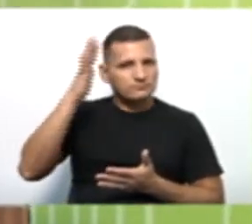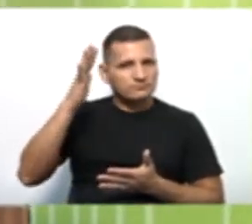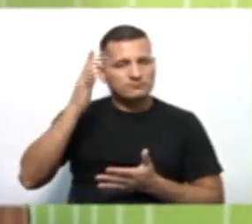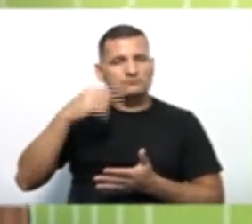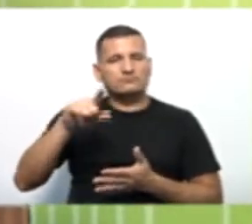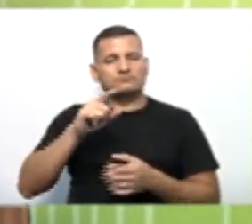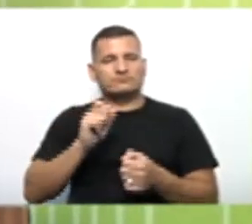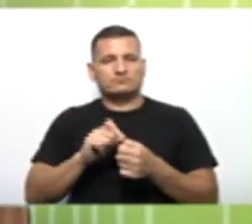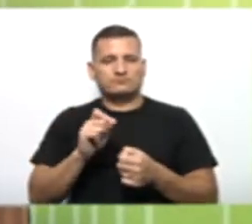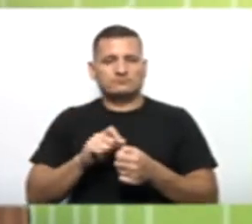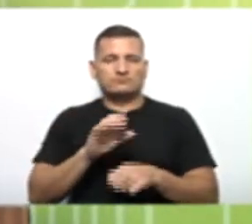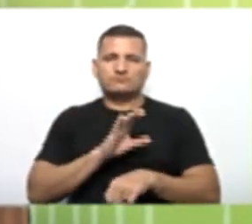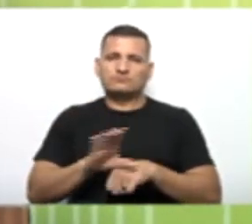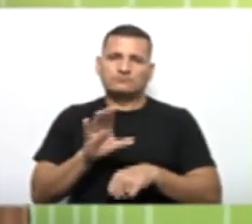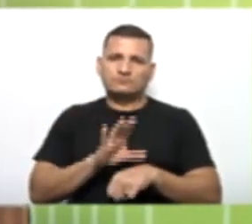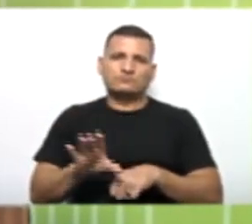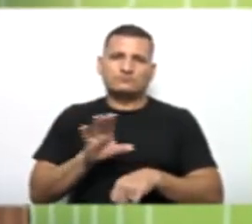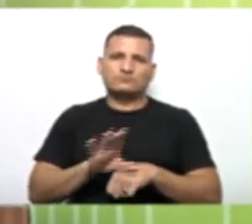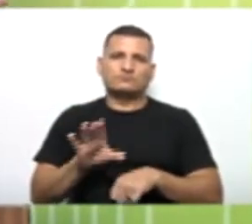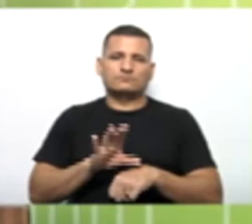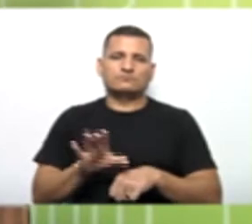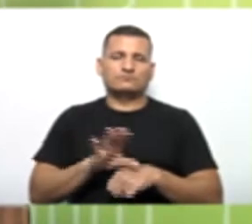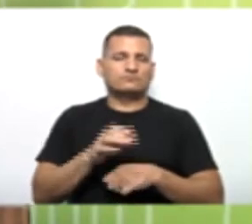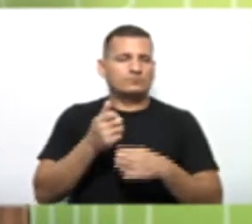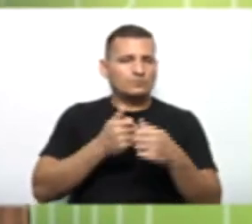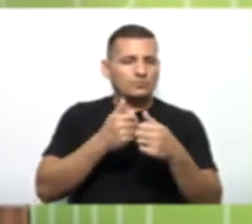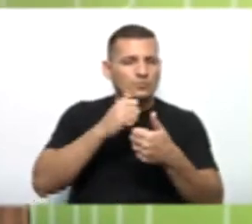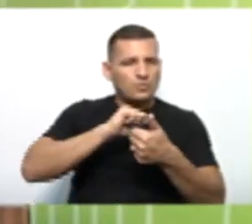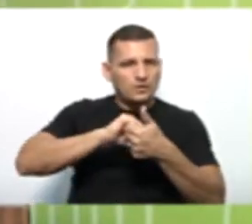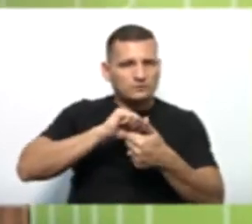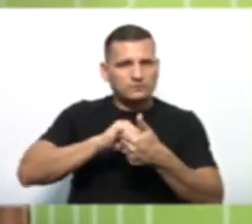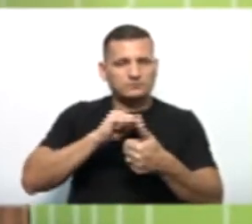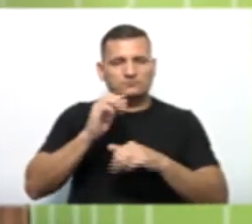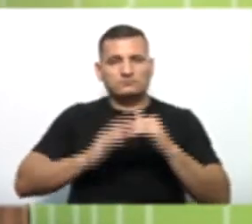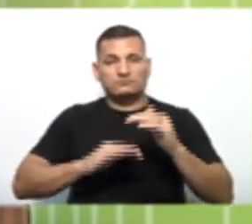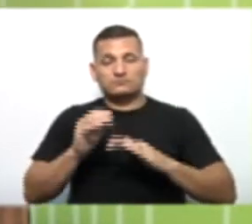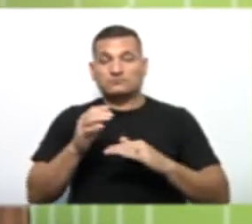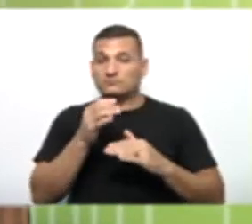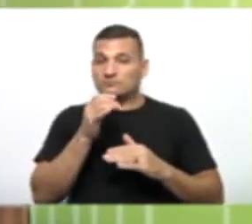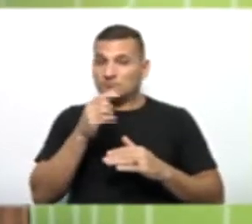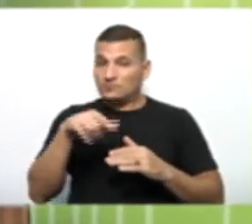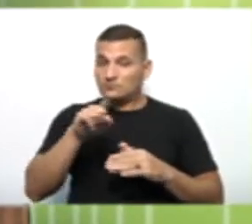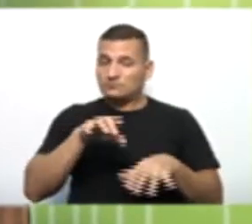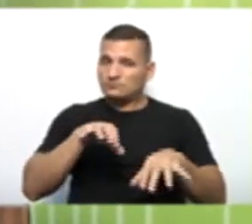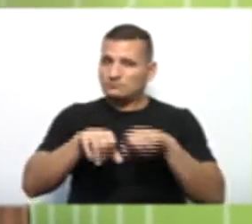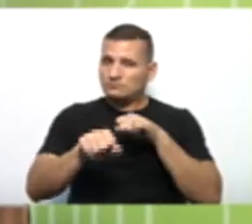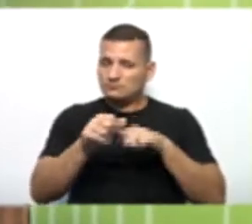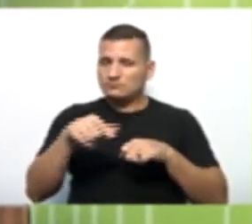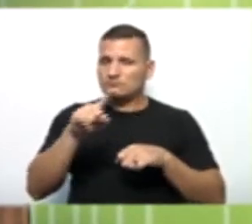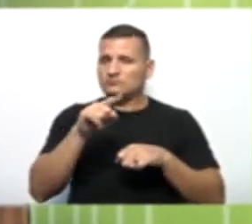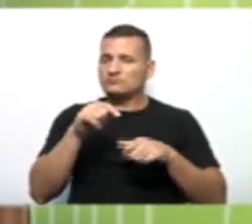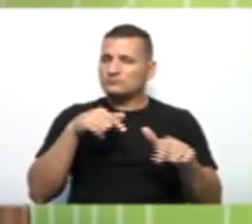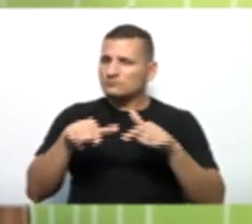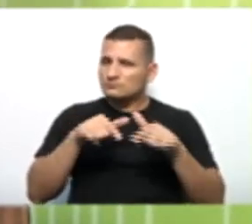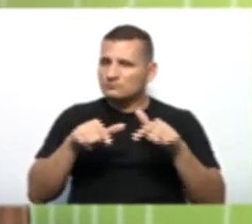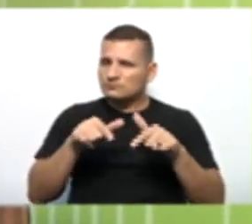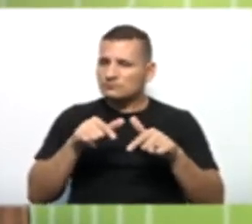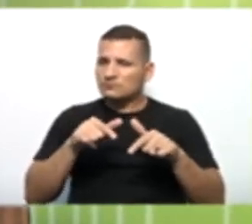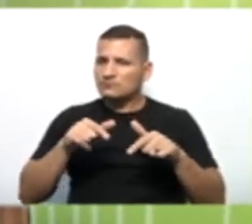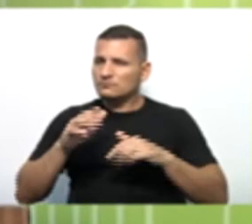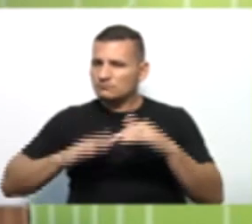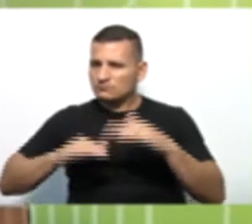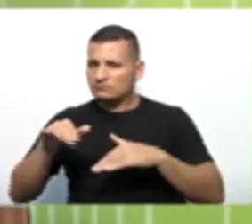vocês façam cursos de qualificação profissional quando você se formar em vocês vão atuar numa determinada profissão